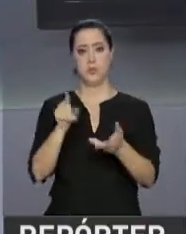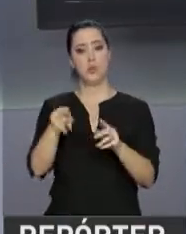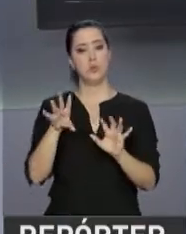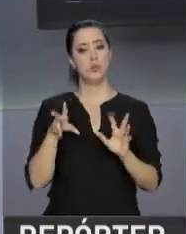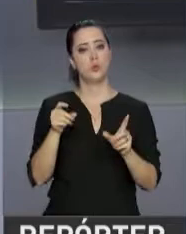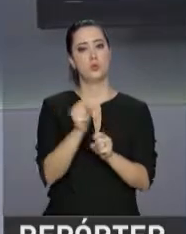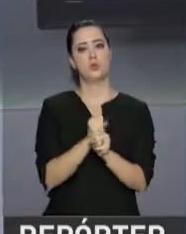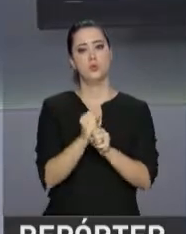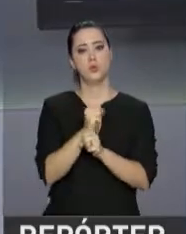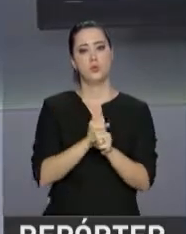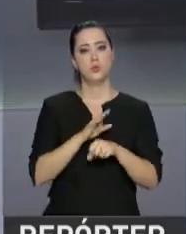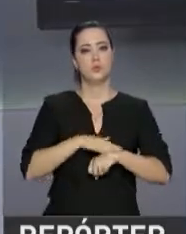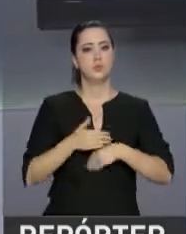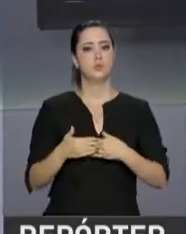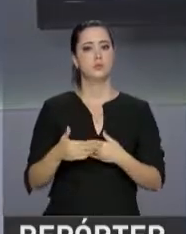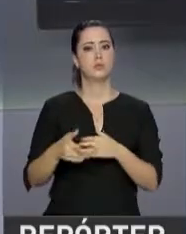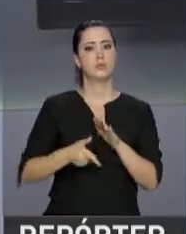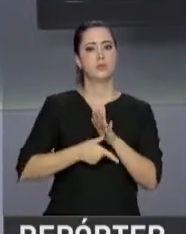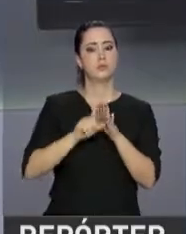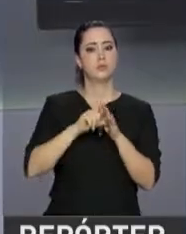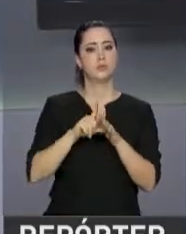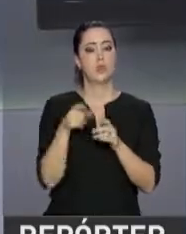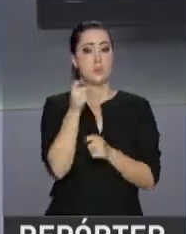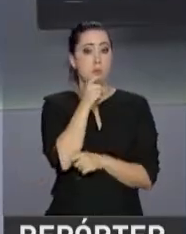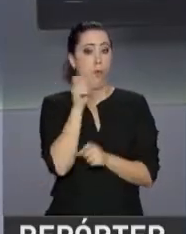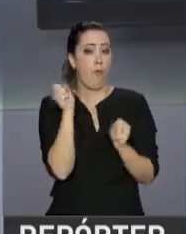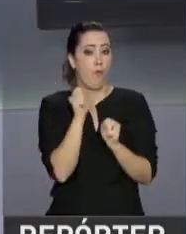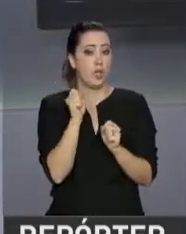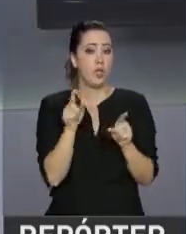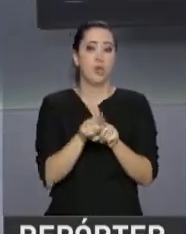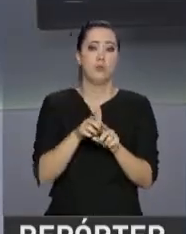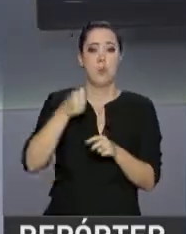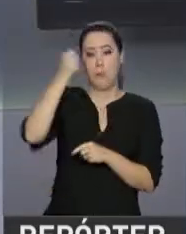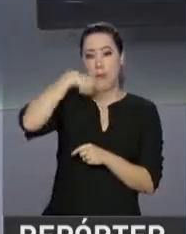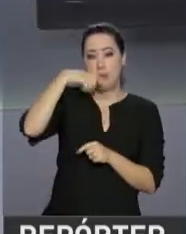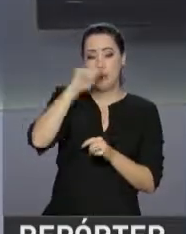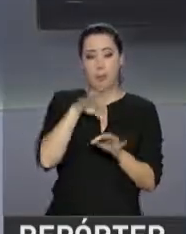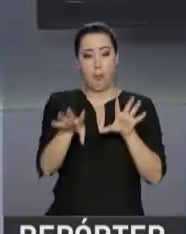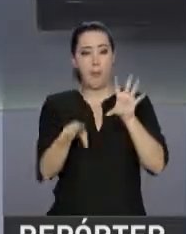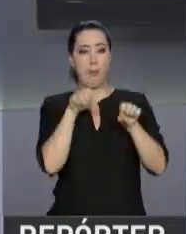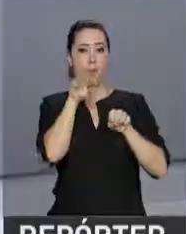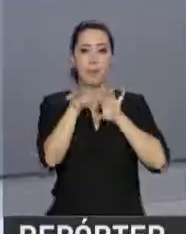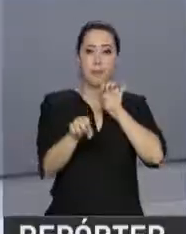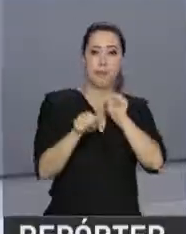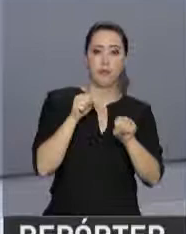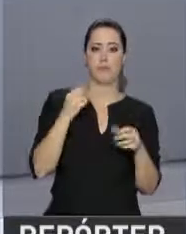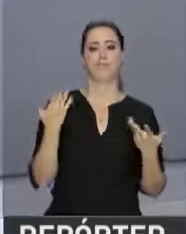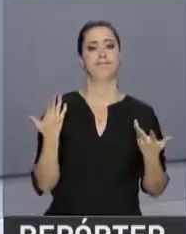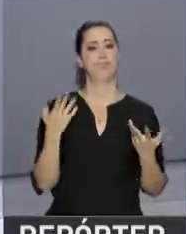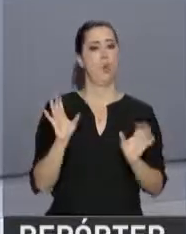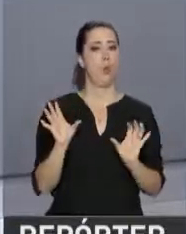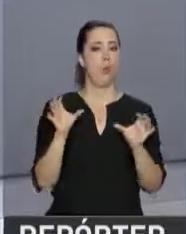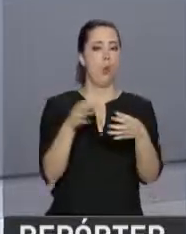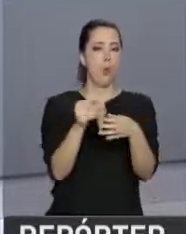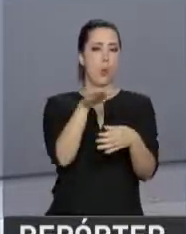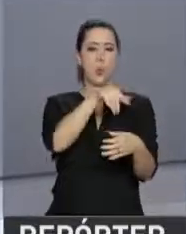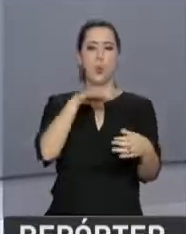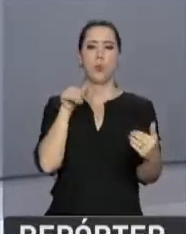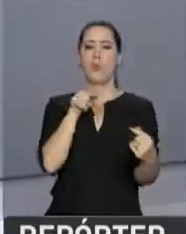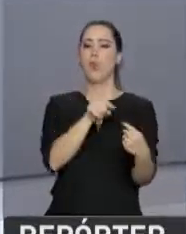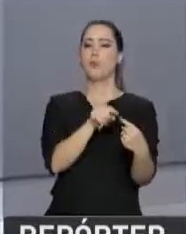feita todos os anos no período que antecede o inverno época que aumenta a transmissão do vírus no país estão no público alvo da campanha